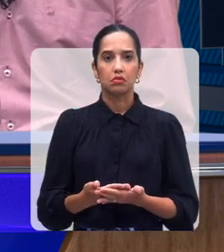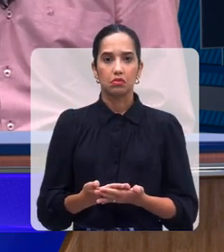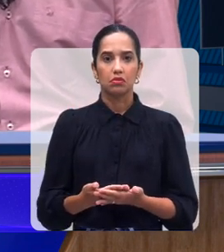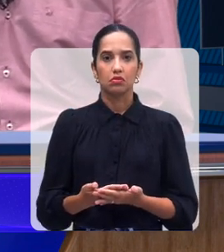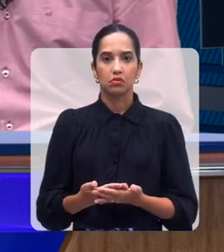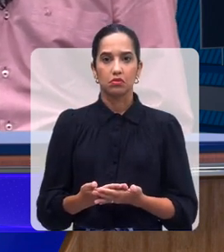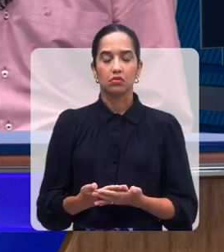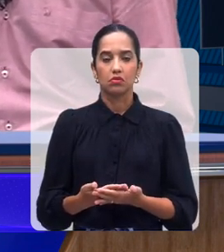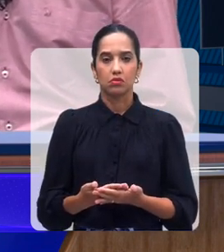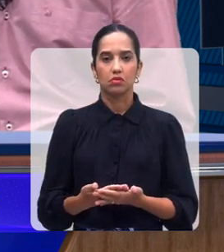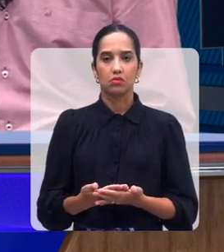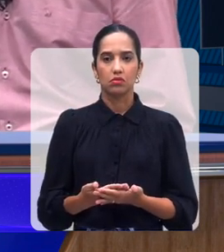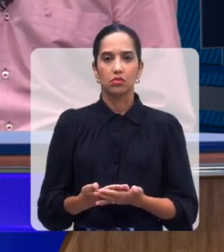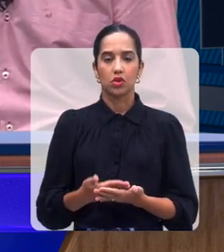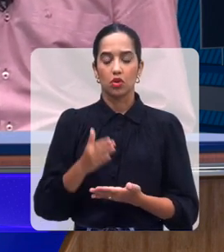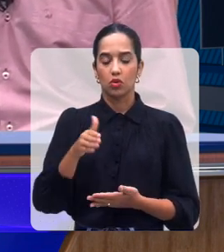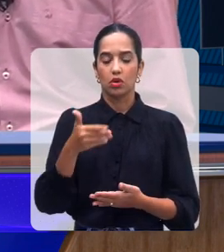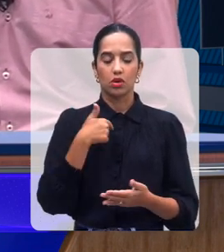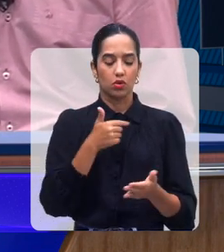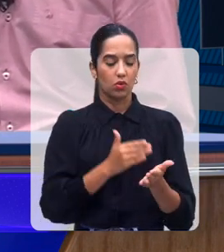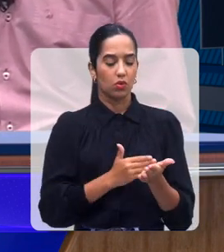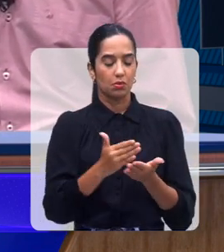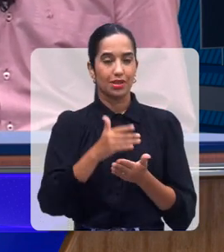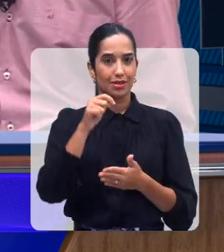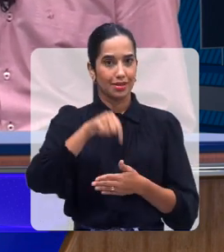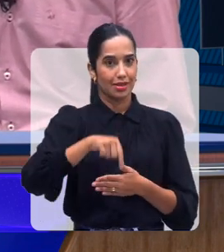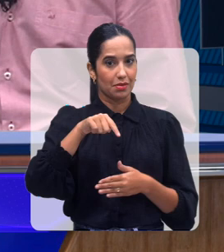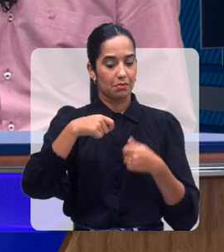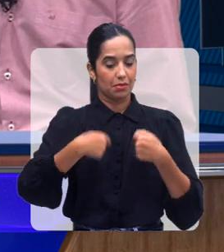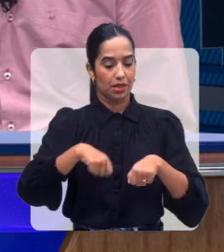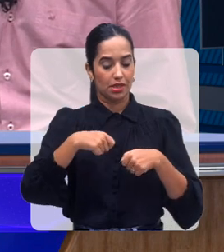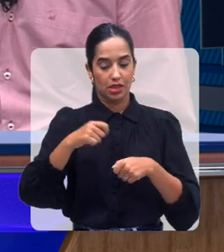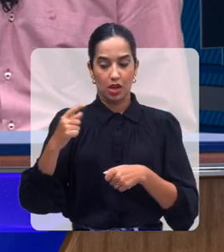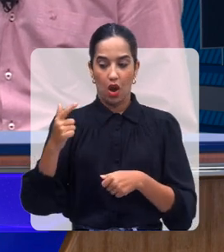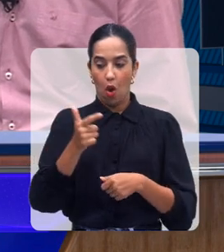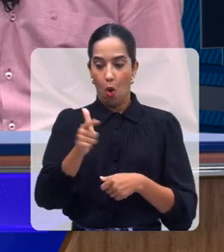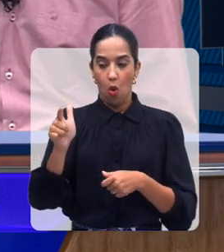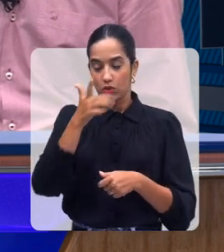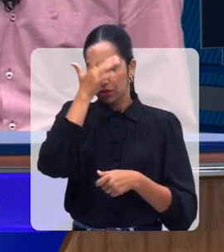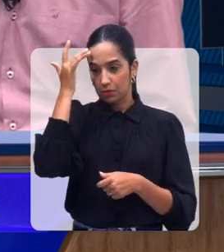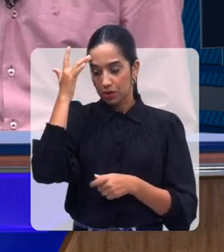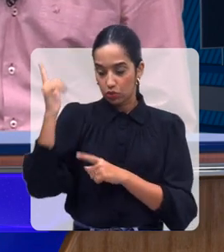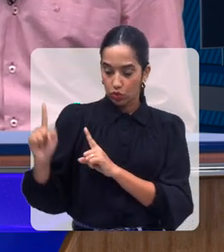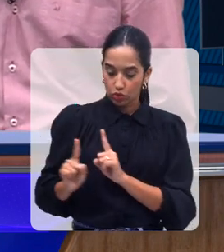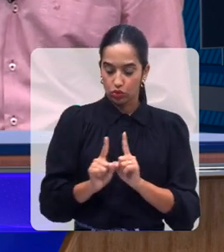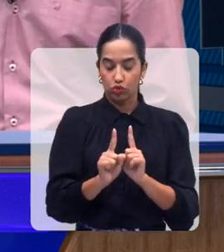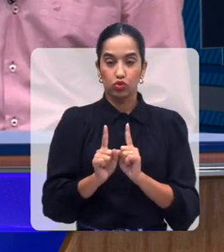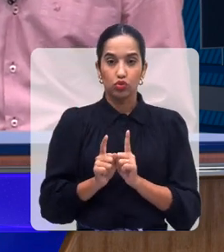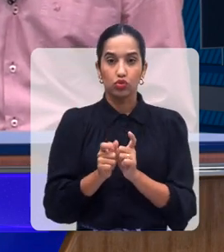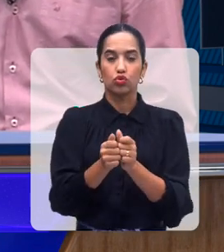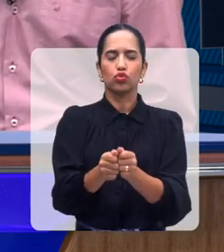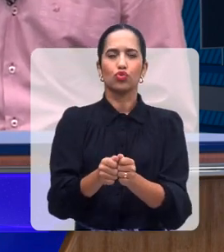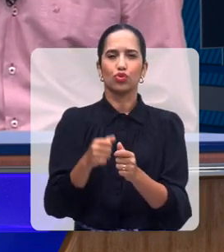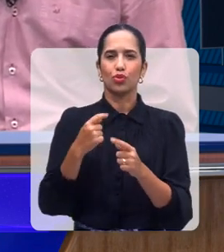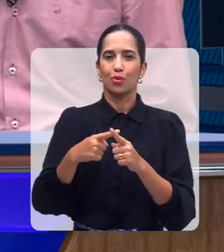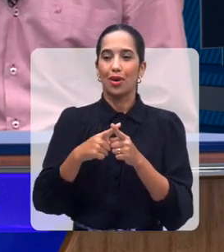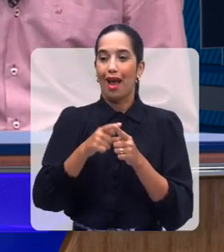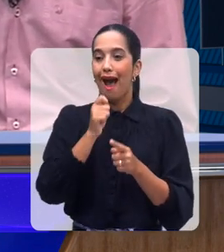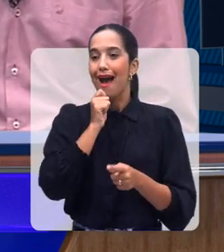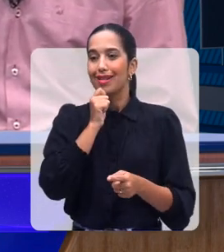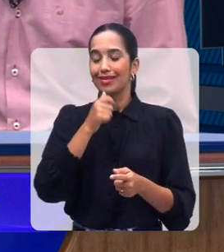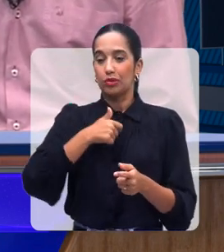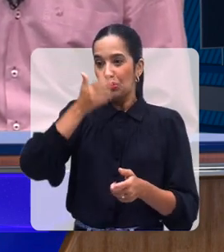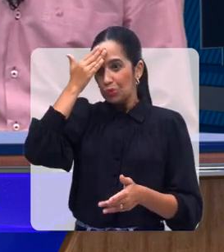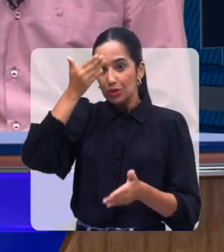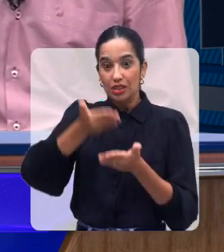como eu falei, quando iniciei aqui, era necessário que tivesse alguém do meu lado, porque a confiança